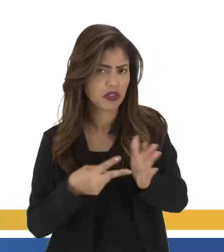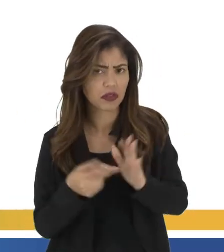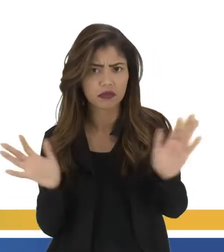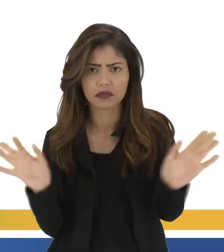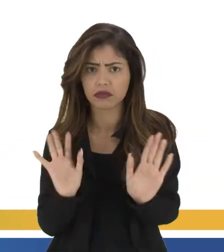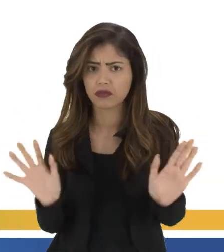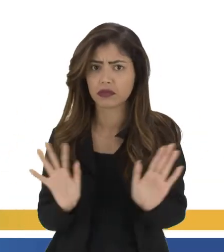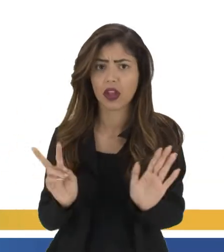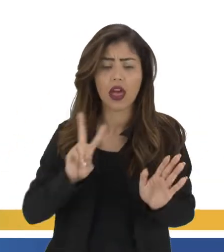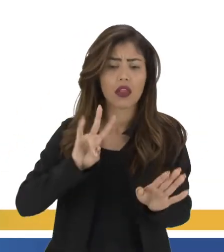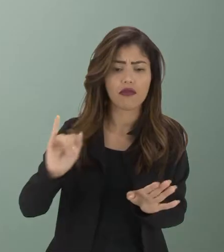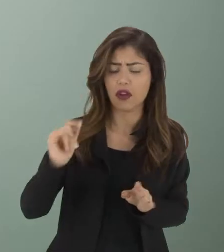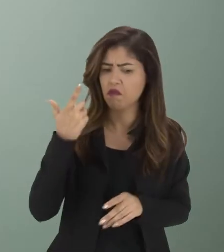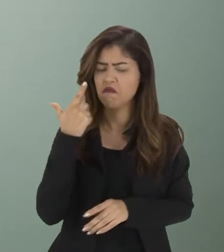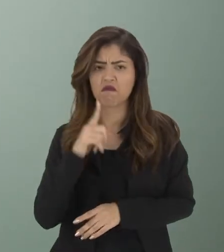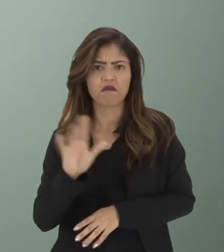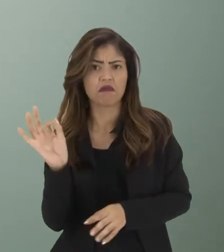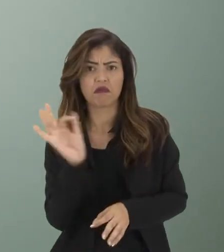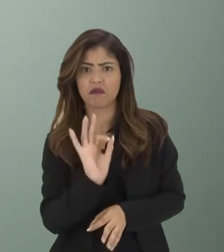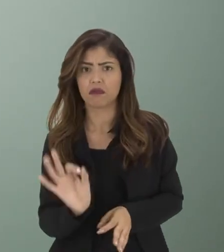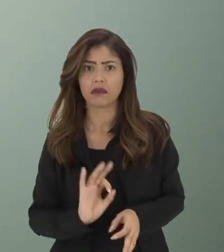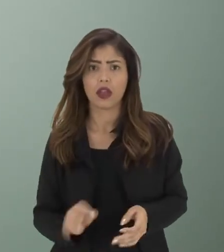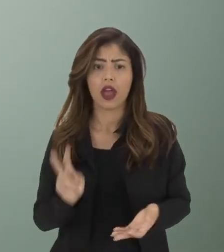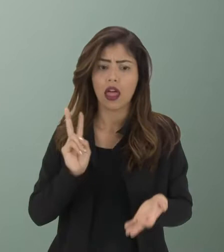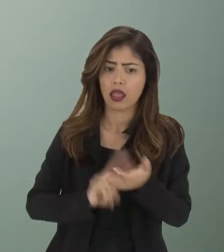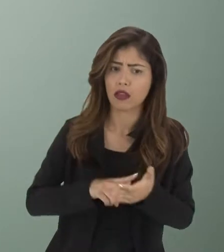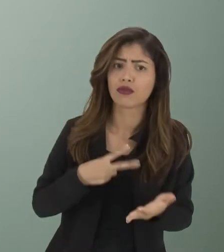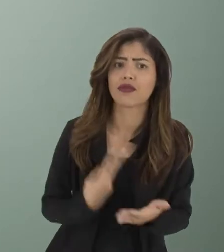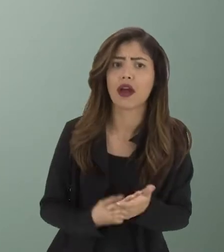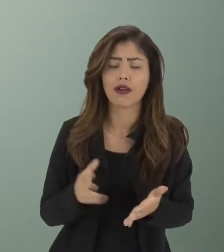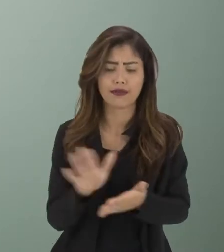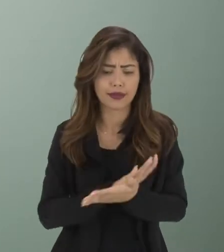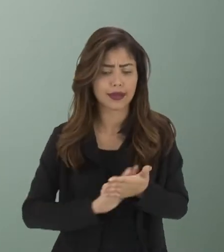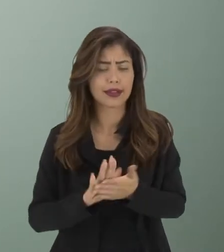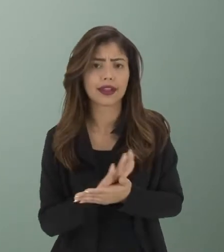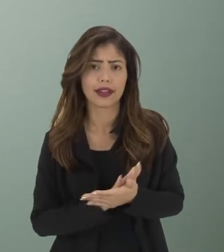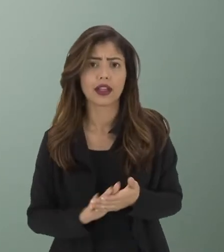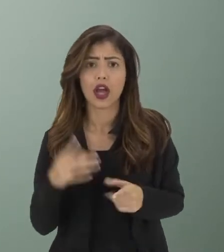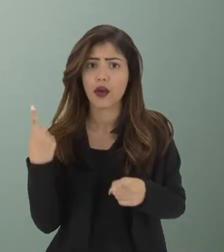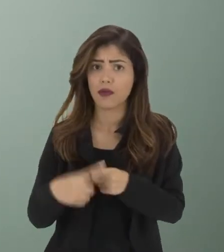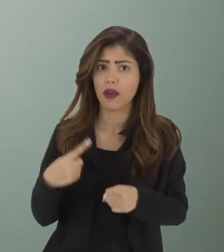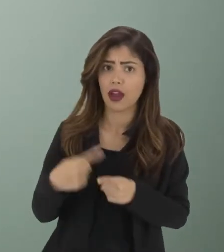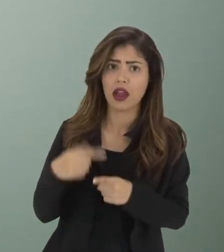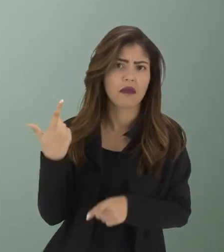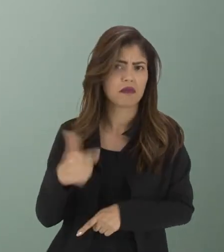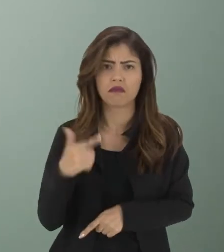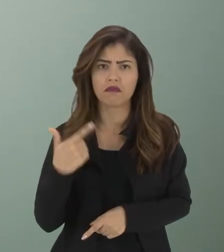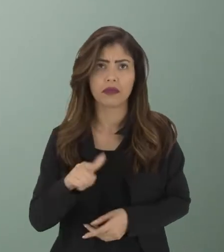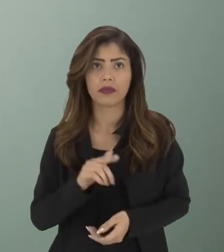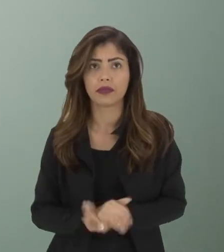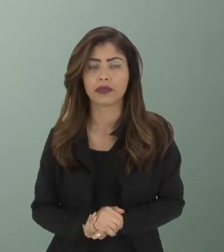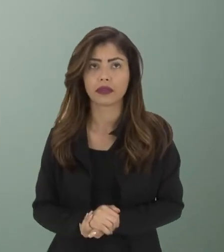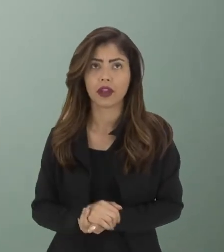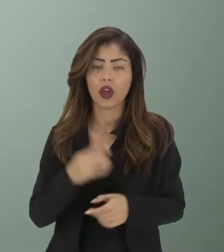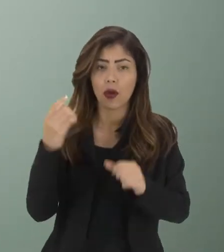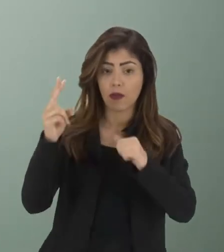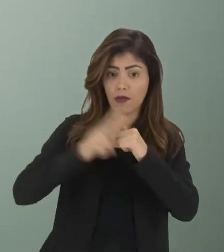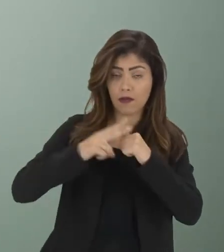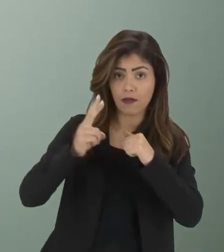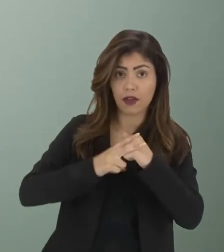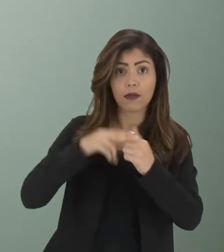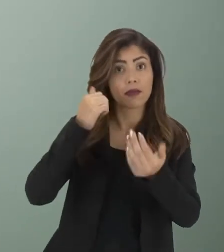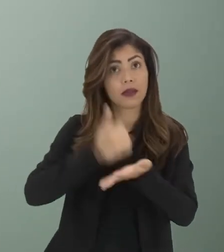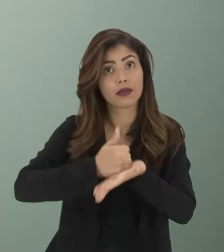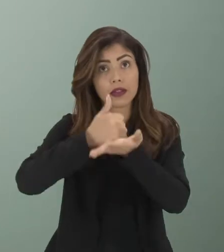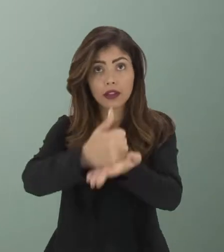você não vai conseguir dar uma tradução para ele, porque não tem, tá? Como verbo auxiliar, não.